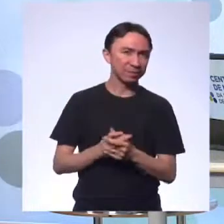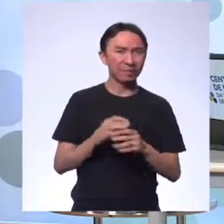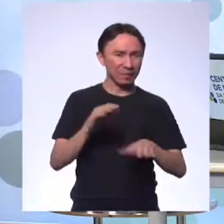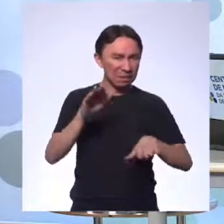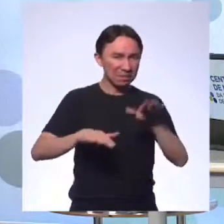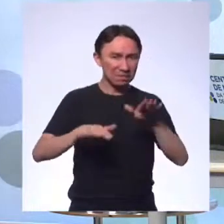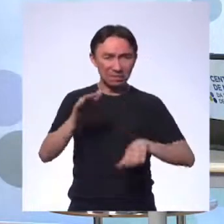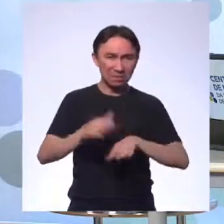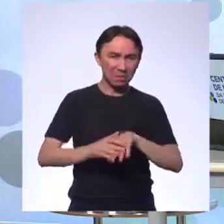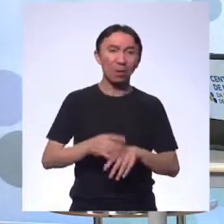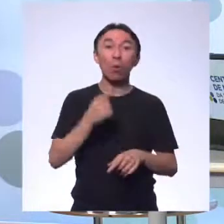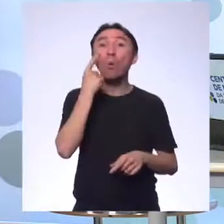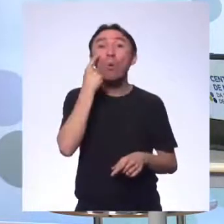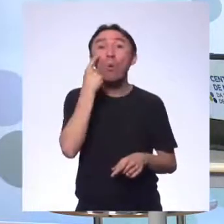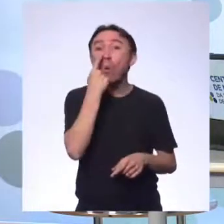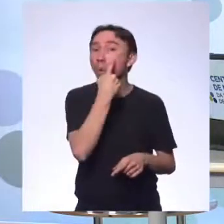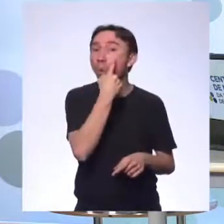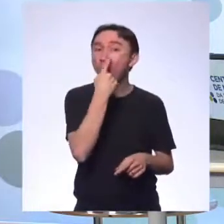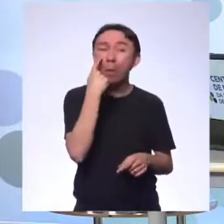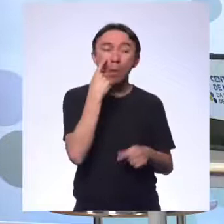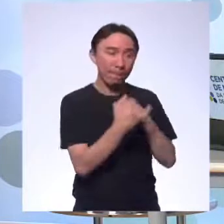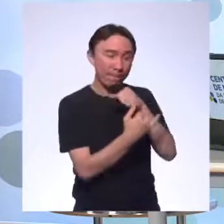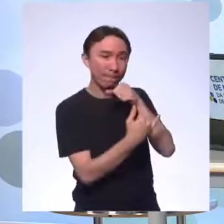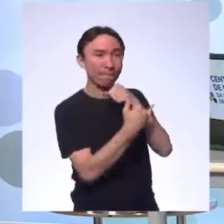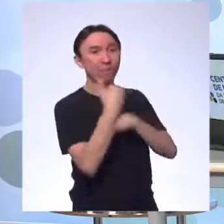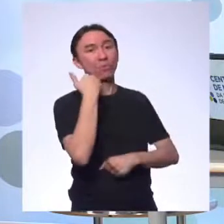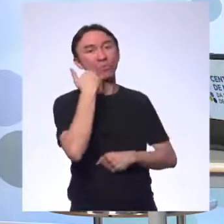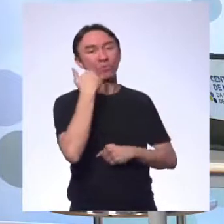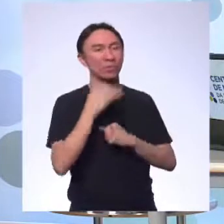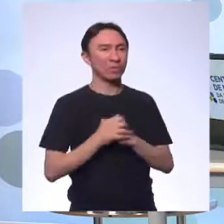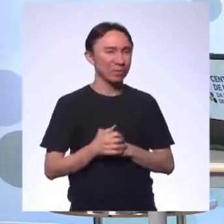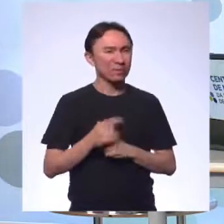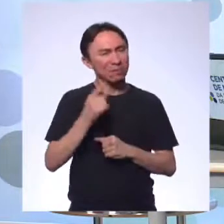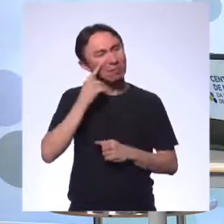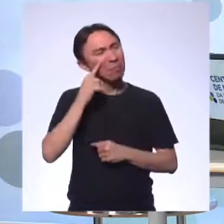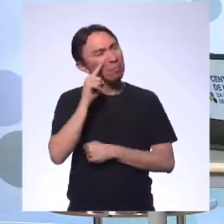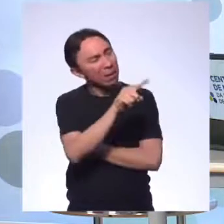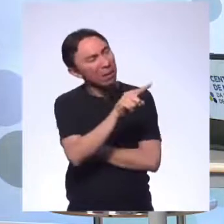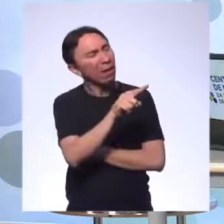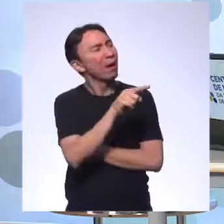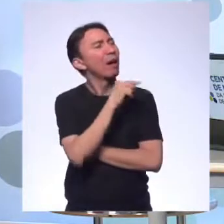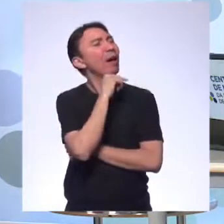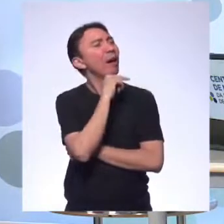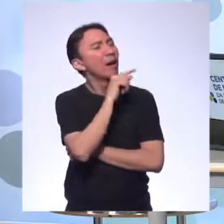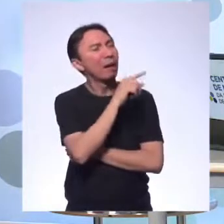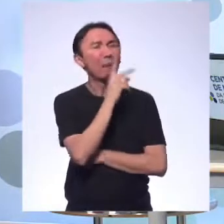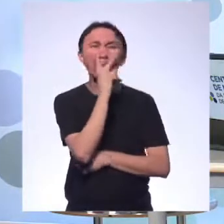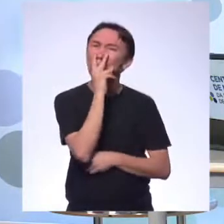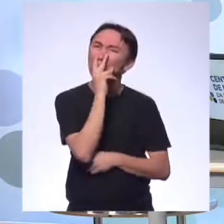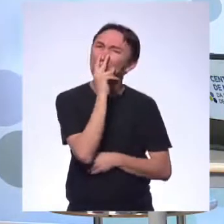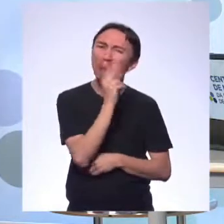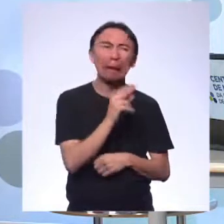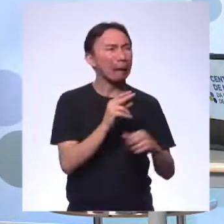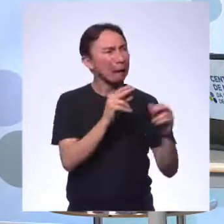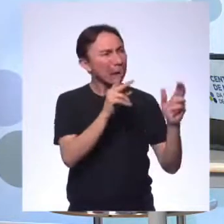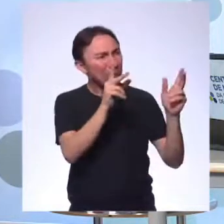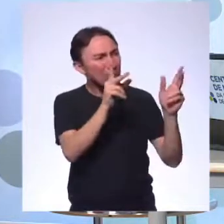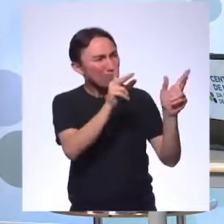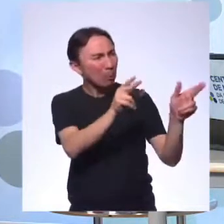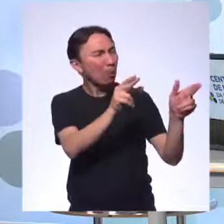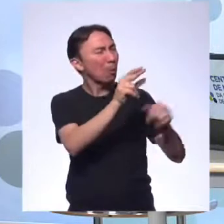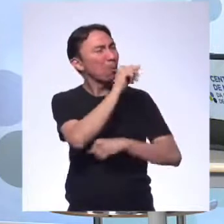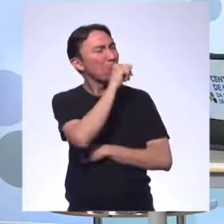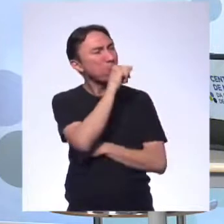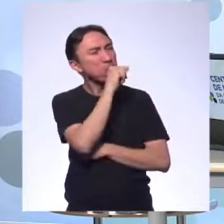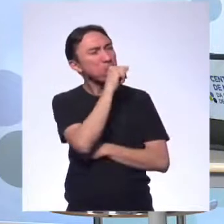nos enganam, né? Então, por mais que você observe e ache que são parecidos ou que são muito diferentes, na